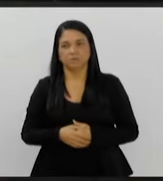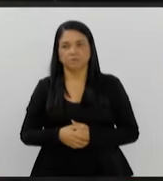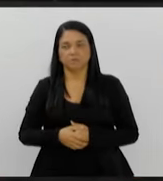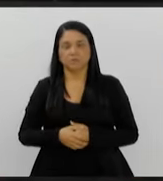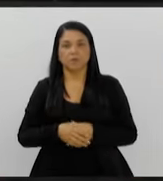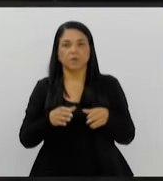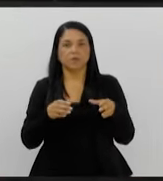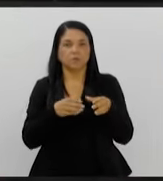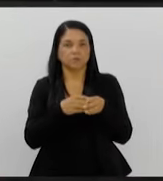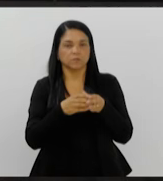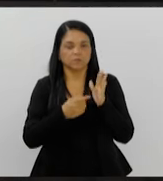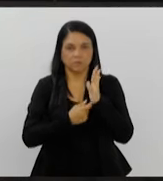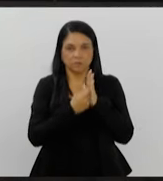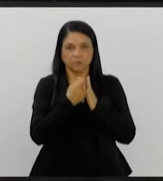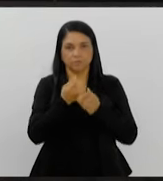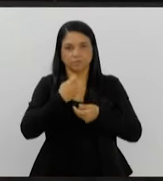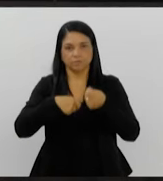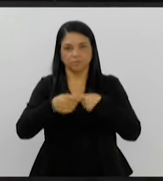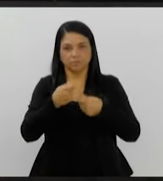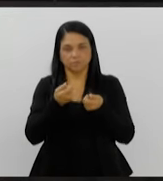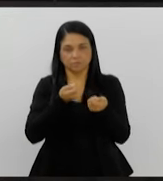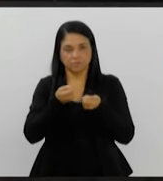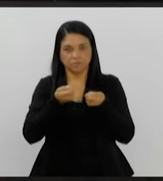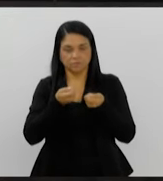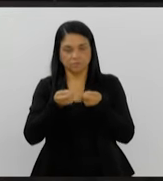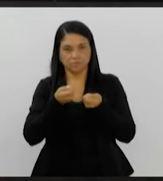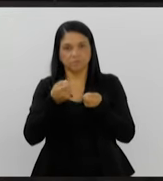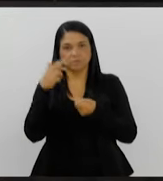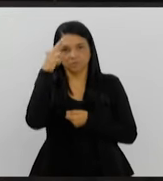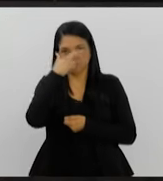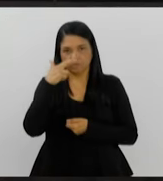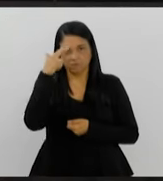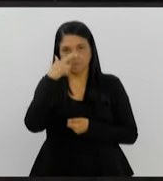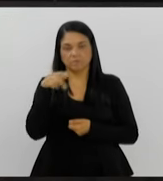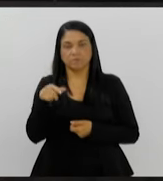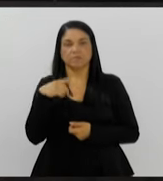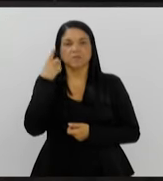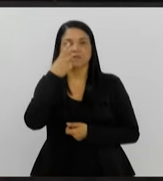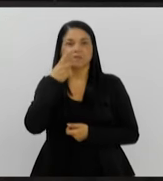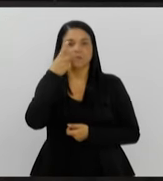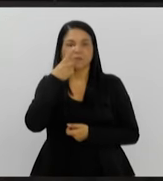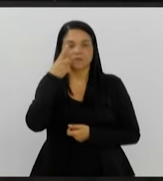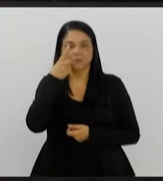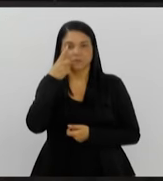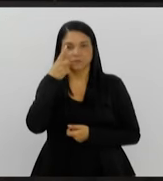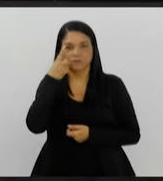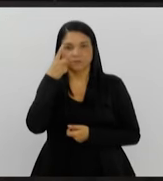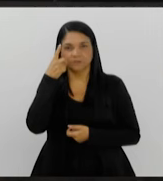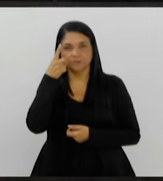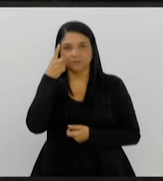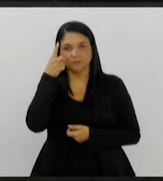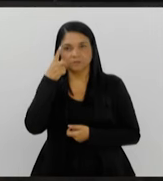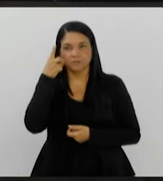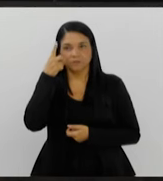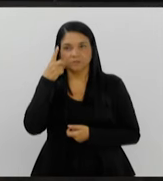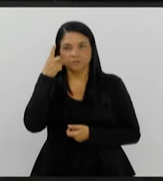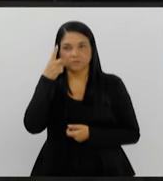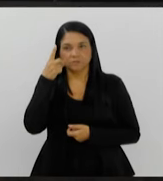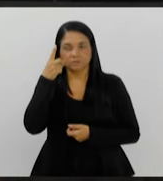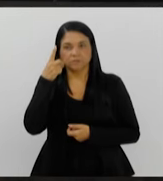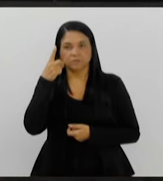pela comissão de orçamento Finanças e fiscalização financeira e controle Deputado Gino saiu